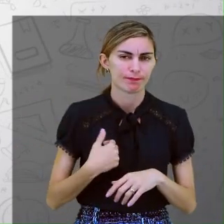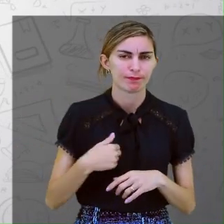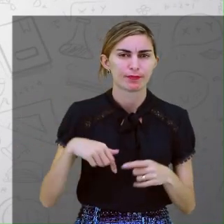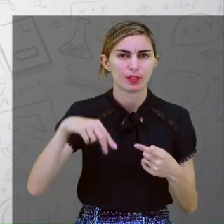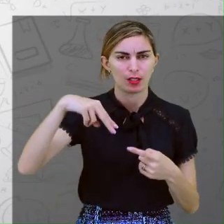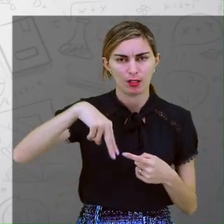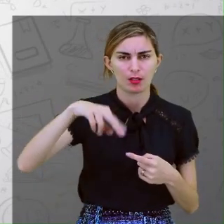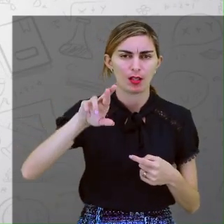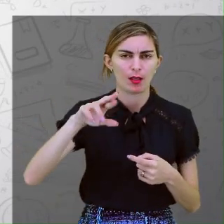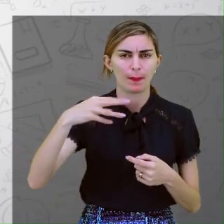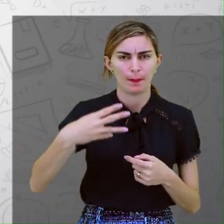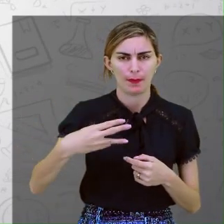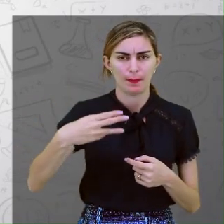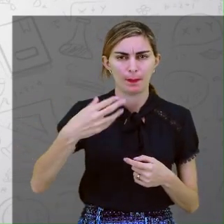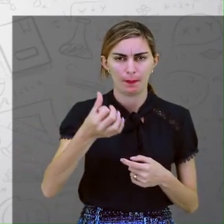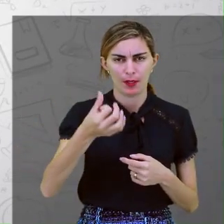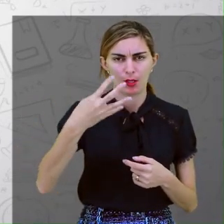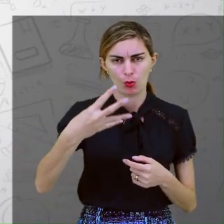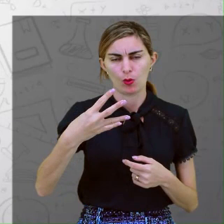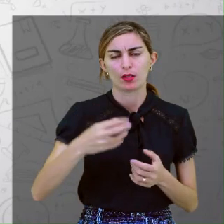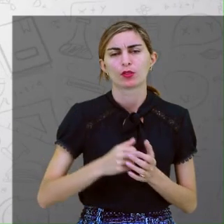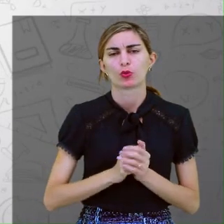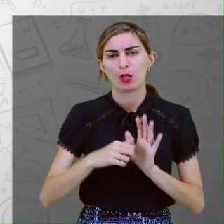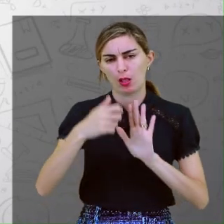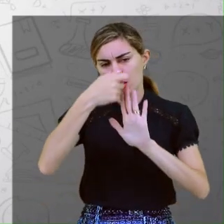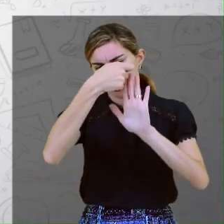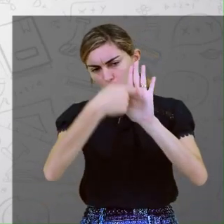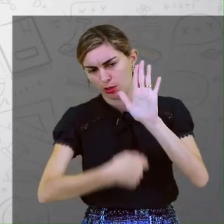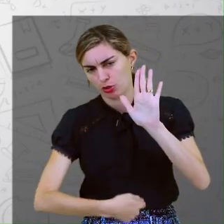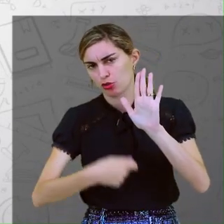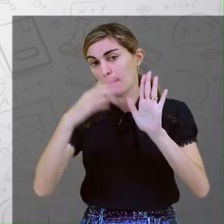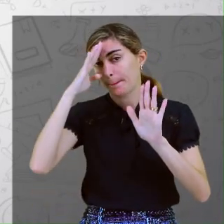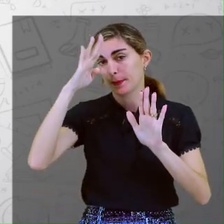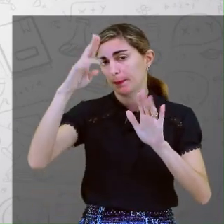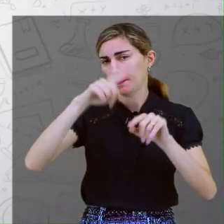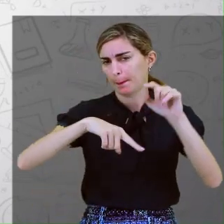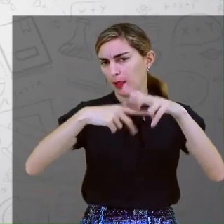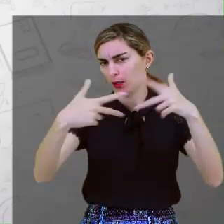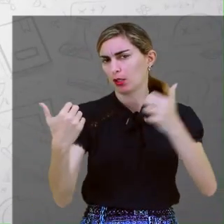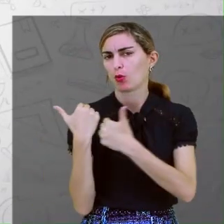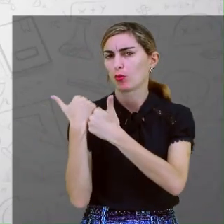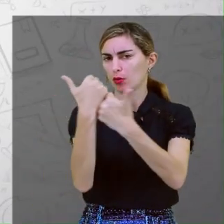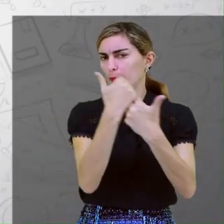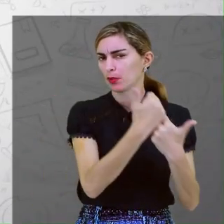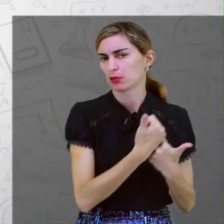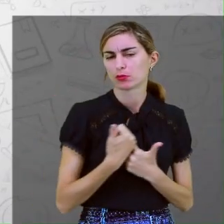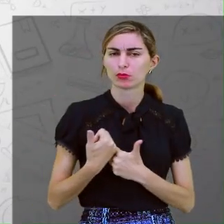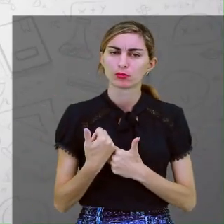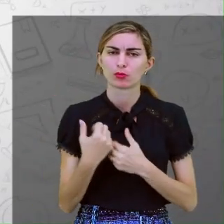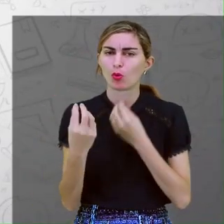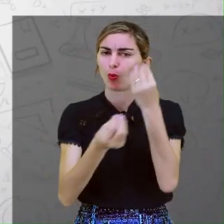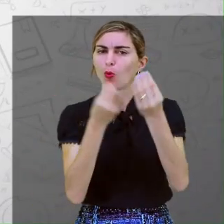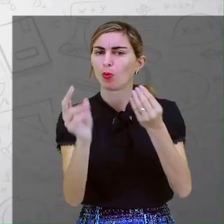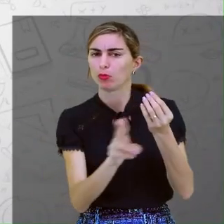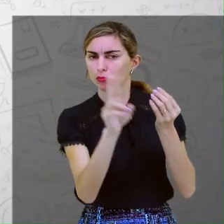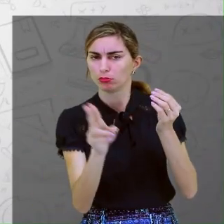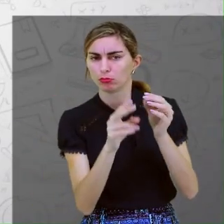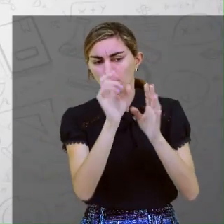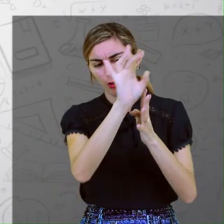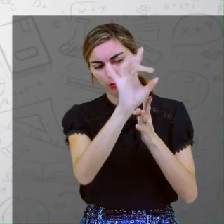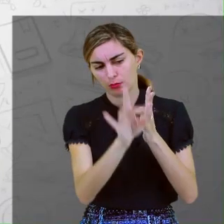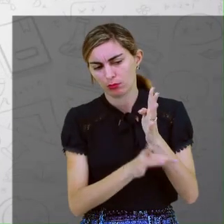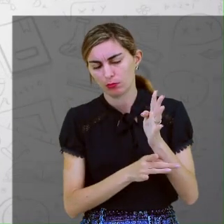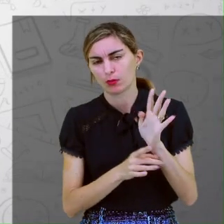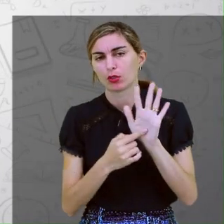NBR 6492, que ela traz uma lista com os principais materiais e a representação deles ali no detalhamento.